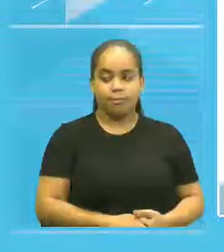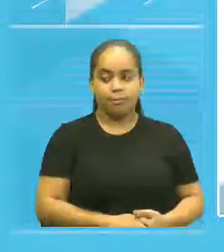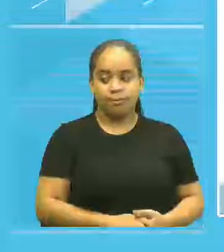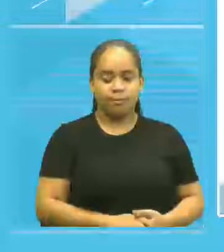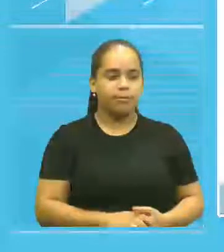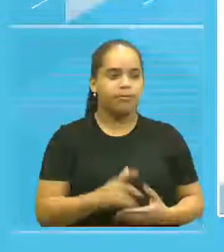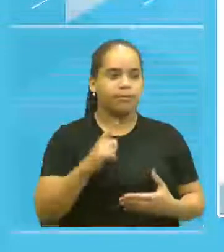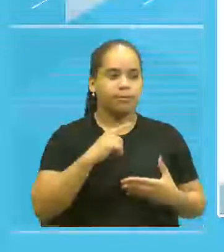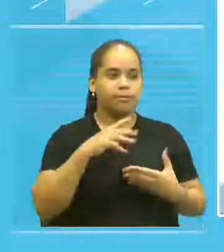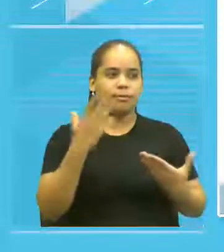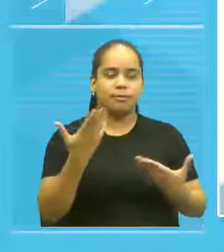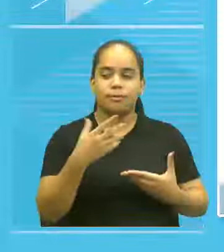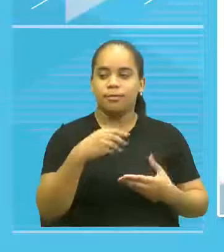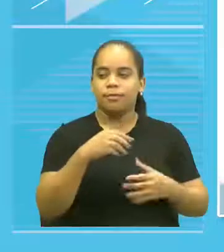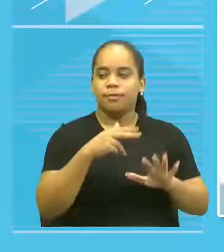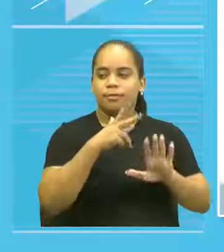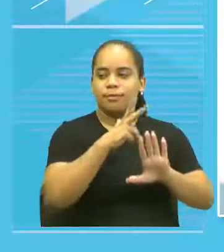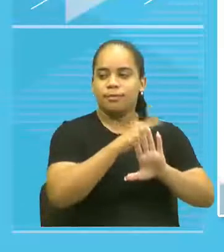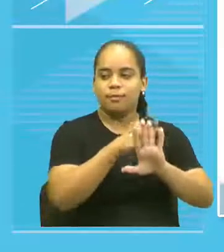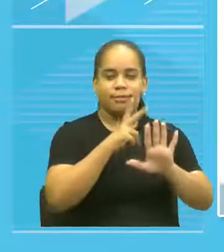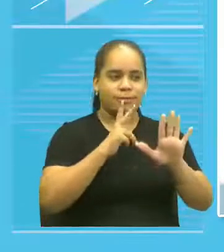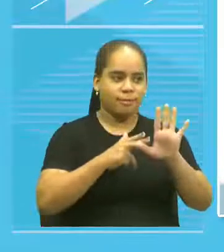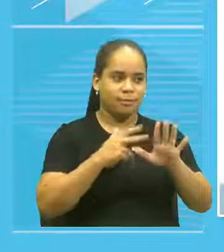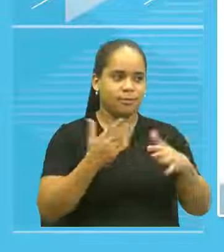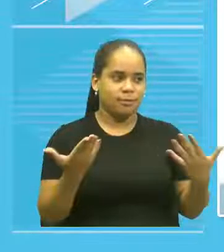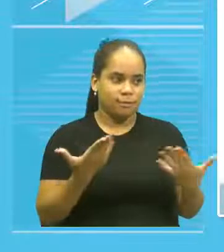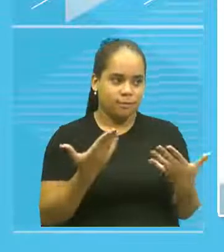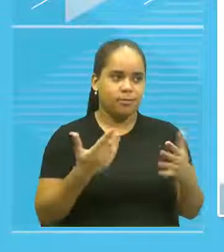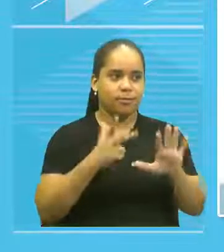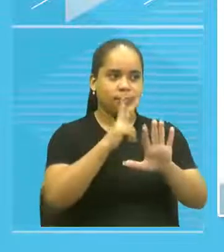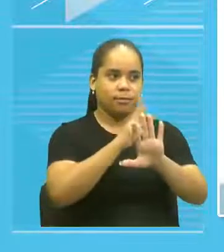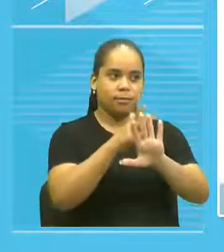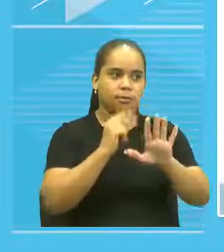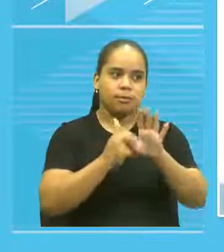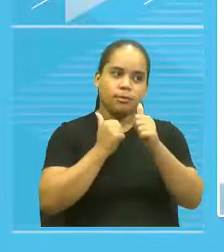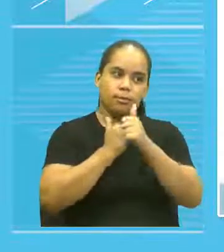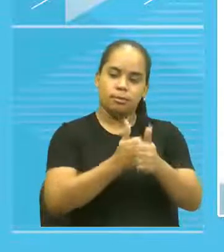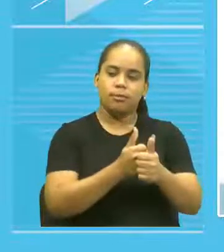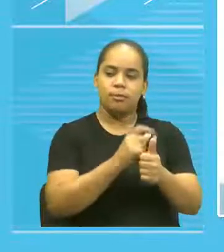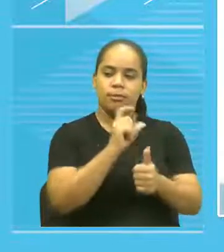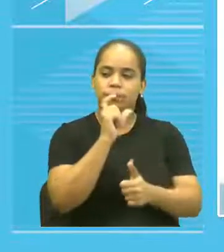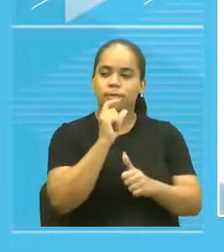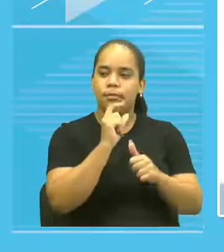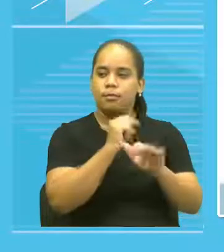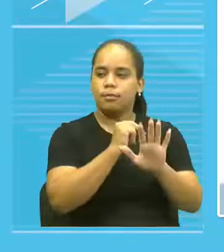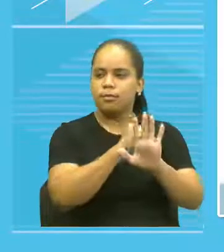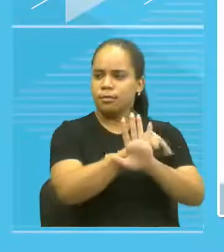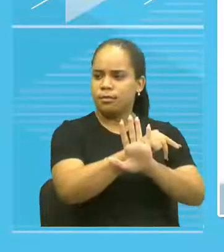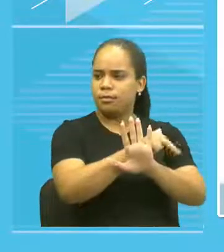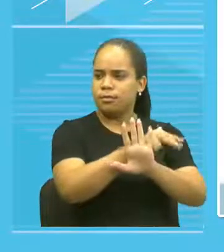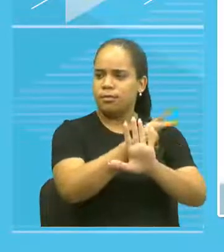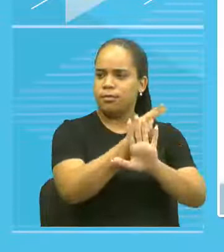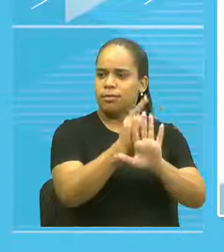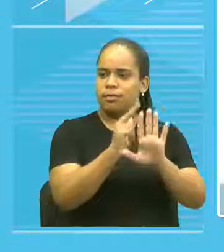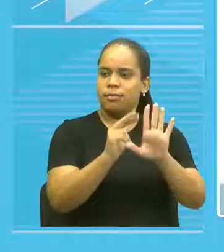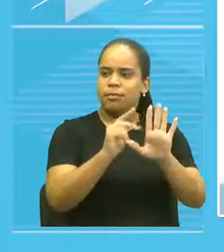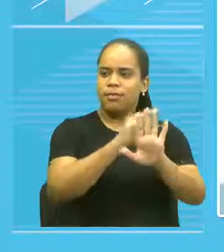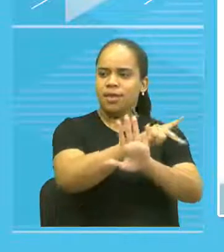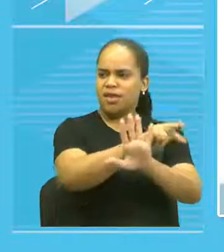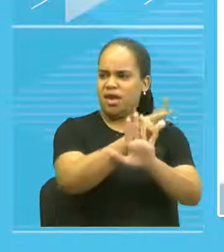o Caio a aliteração aliteração é uma sequência de palavras com a mesma relação